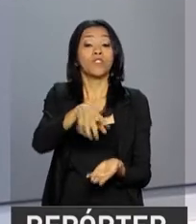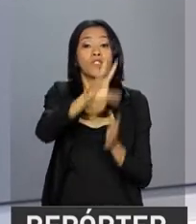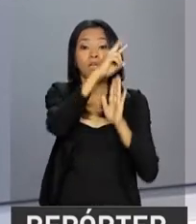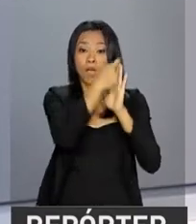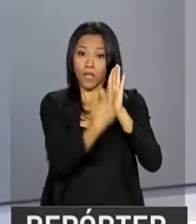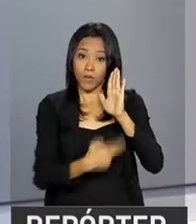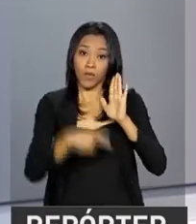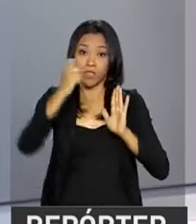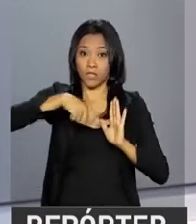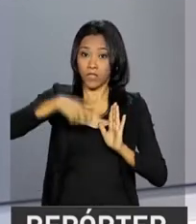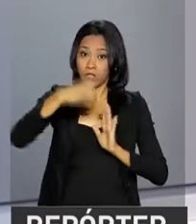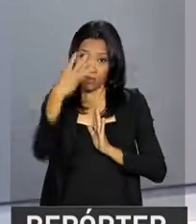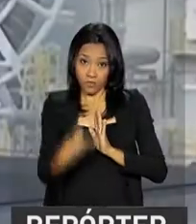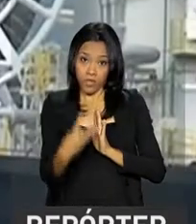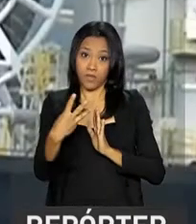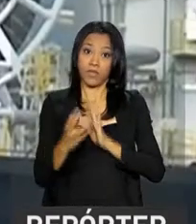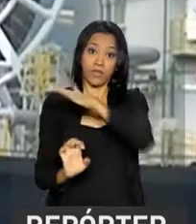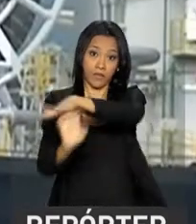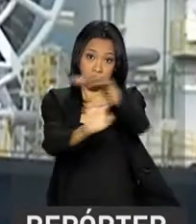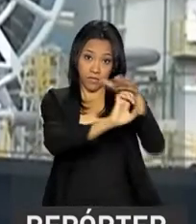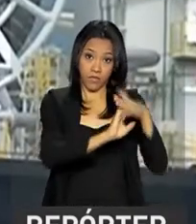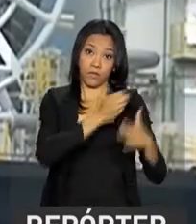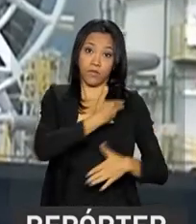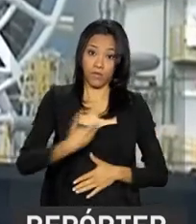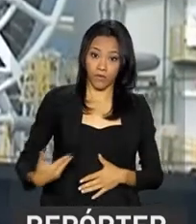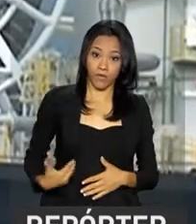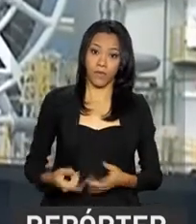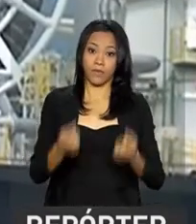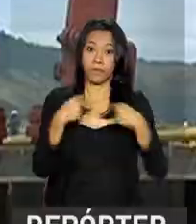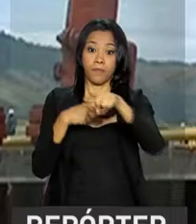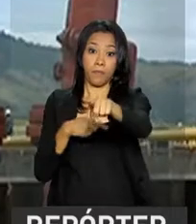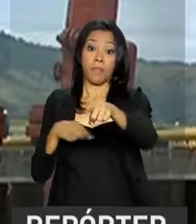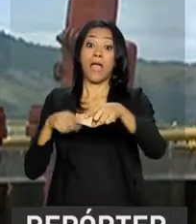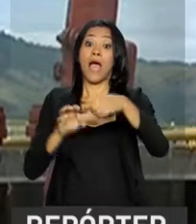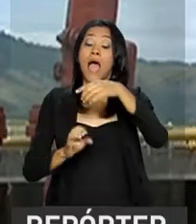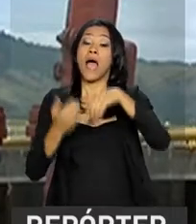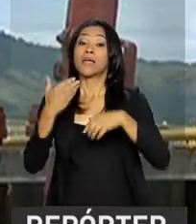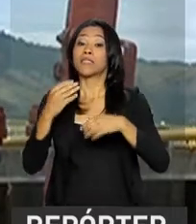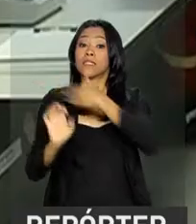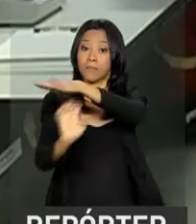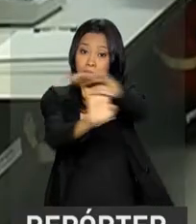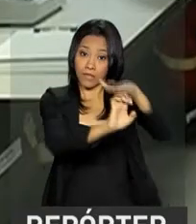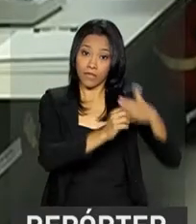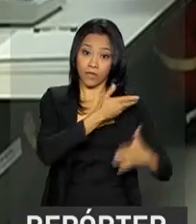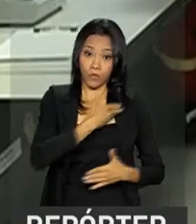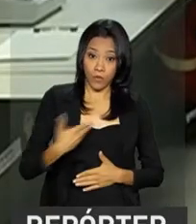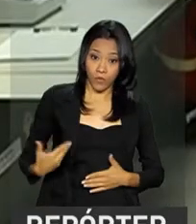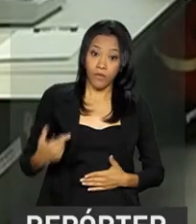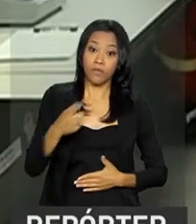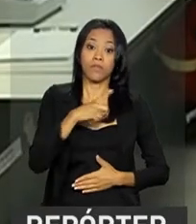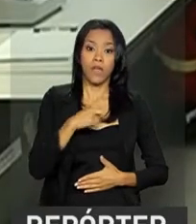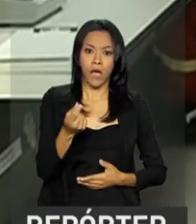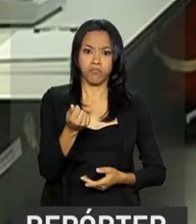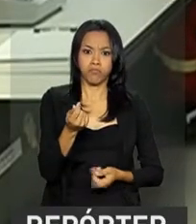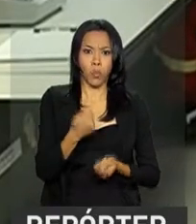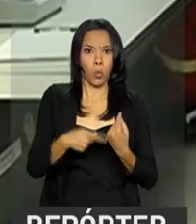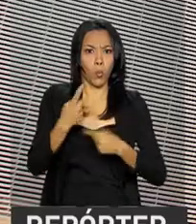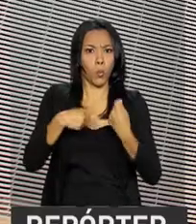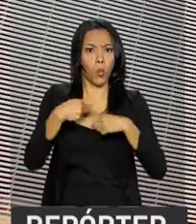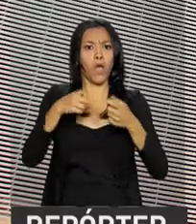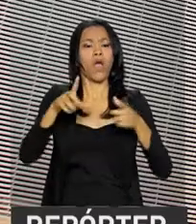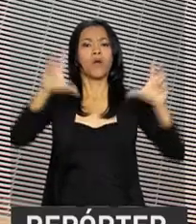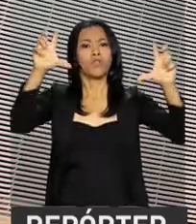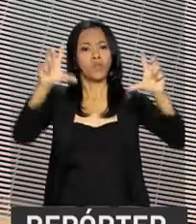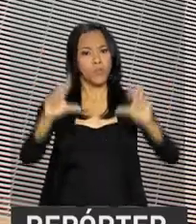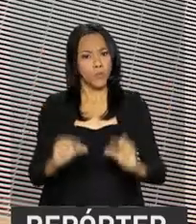terceiro trimestre as empresas do governo estão lucrando mais com o menor número de funcionários